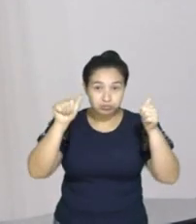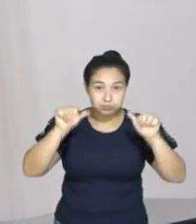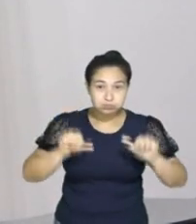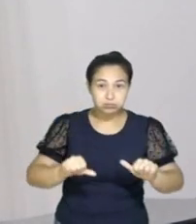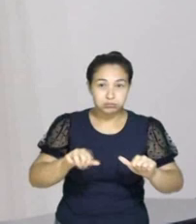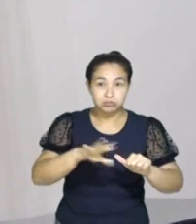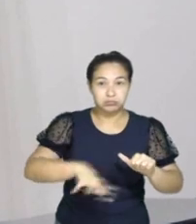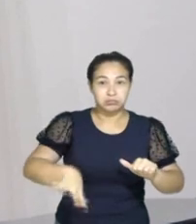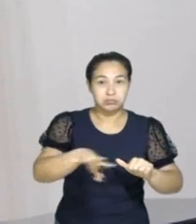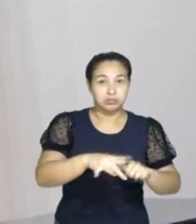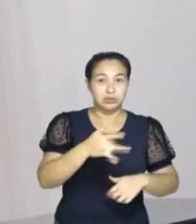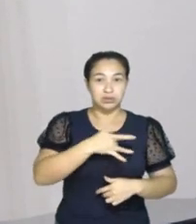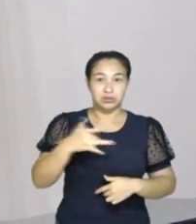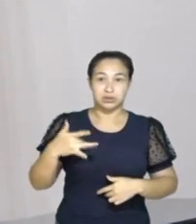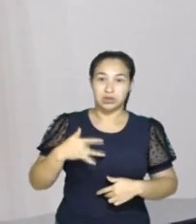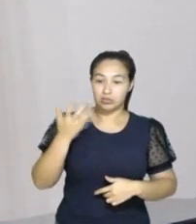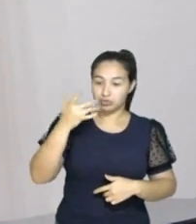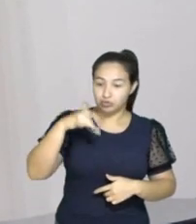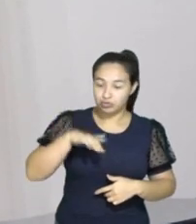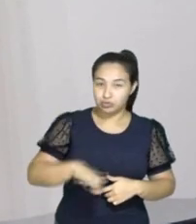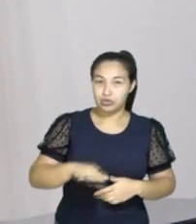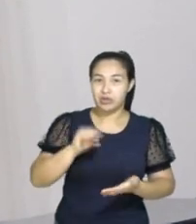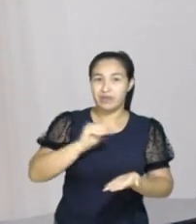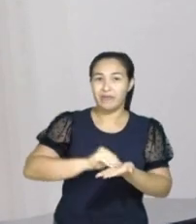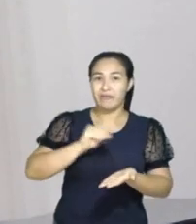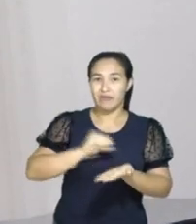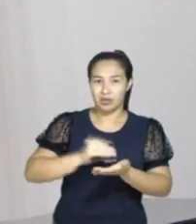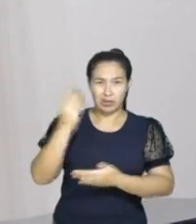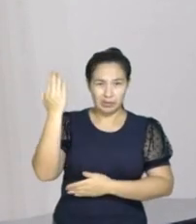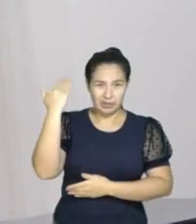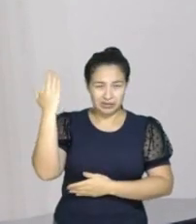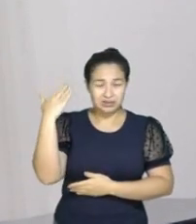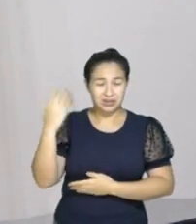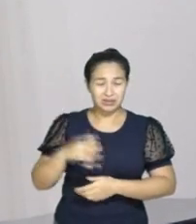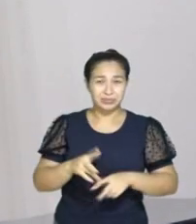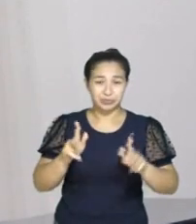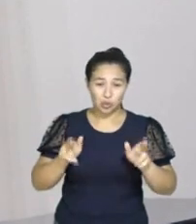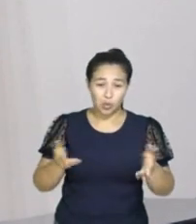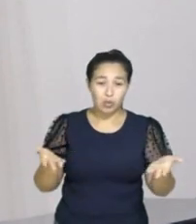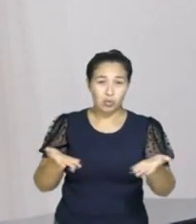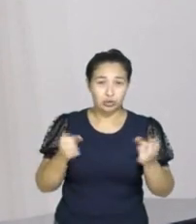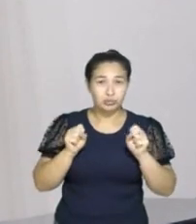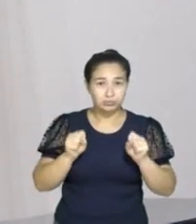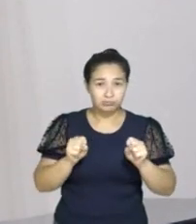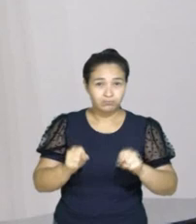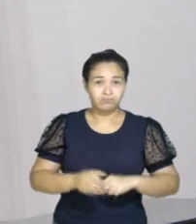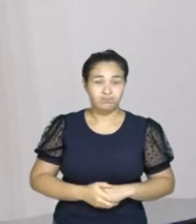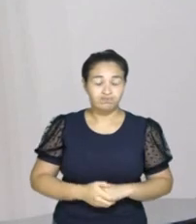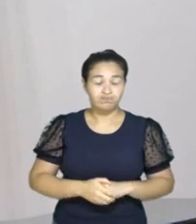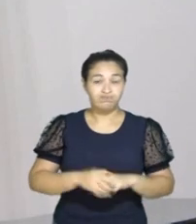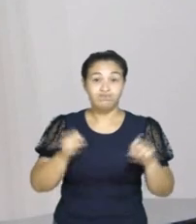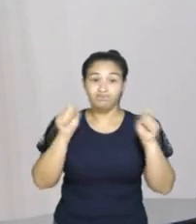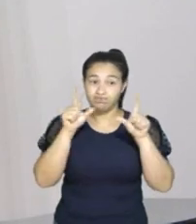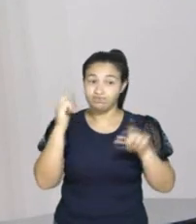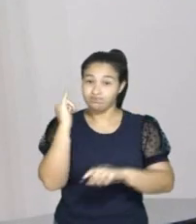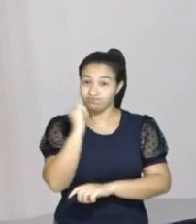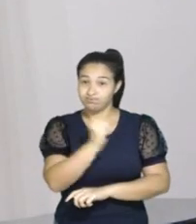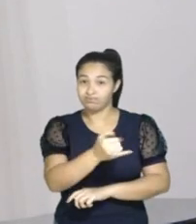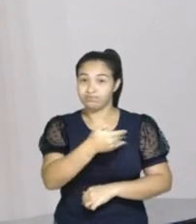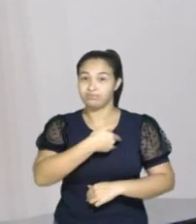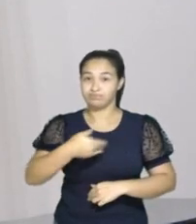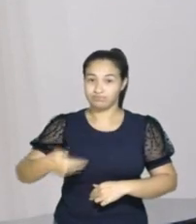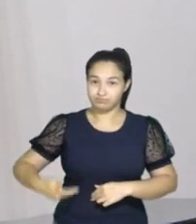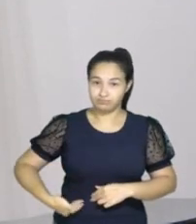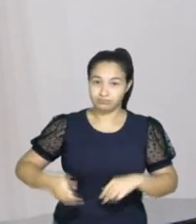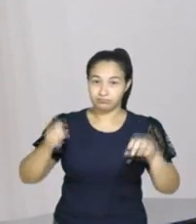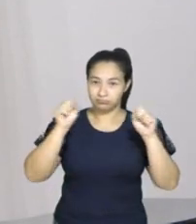onde faltaram leitos e profissionais por isso deputados ele nosso alerta para o governo é ficar